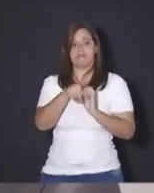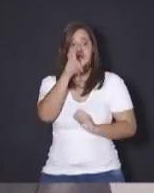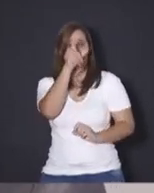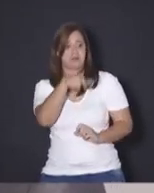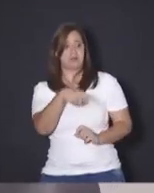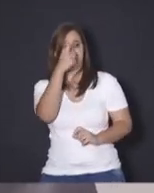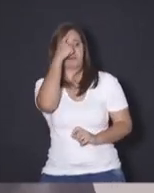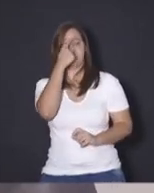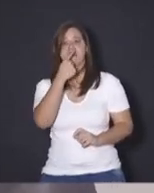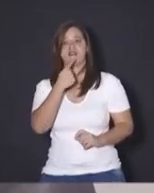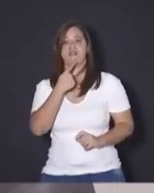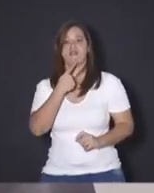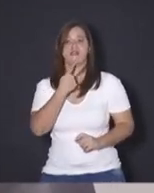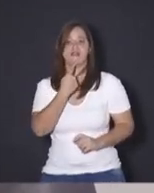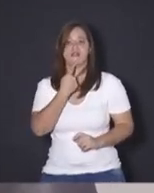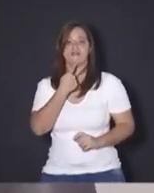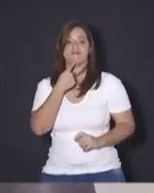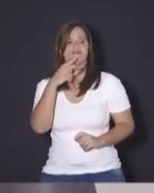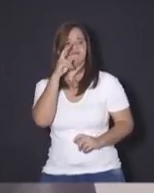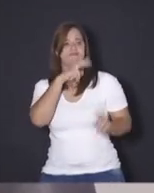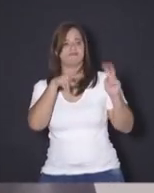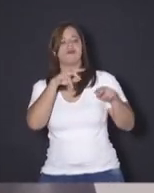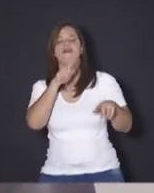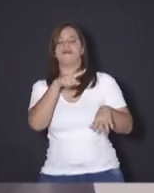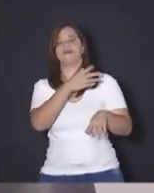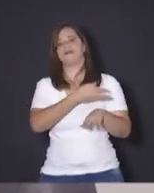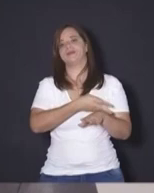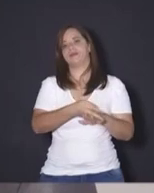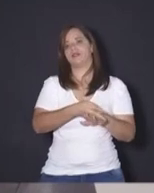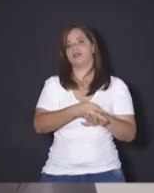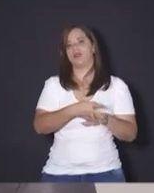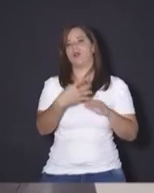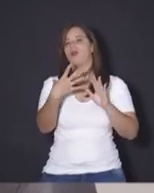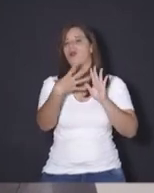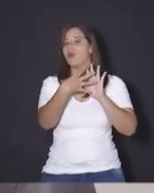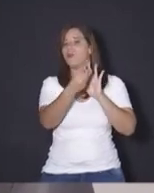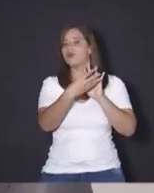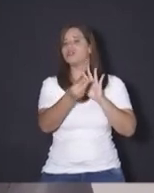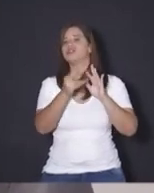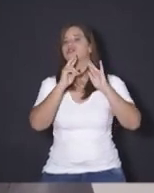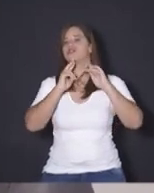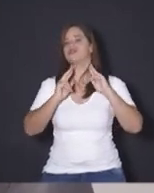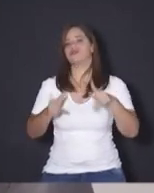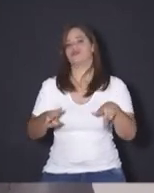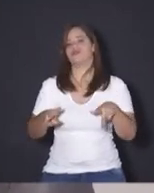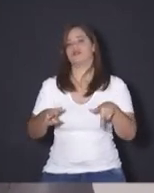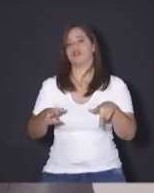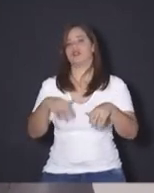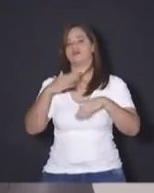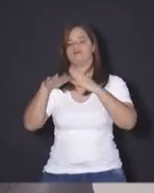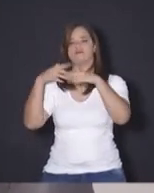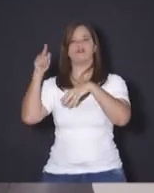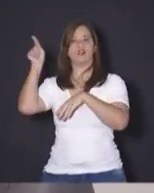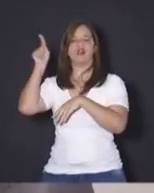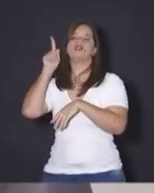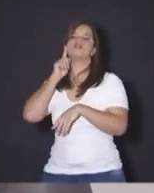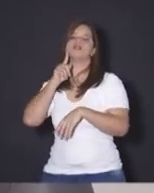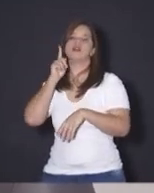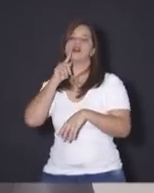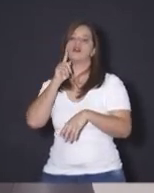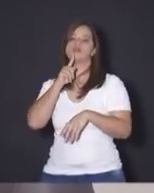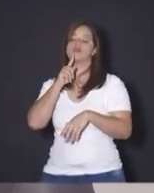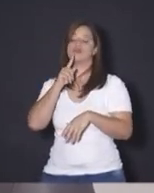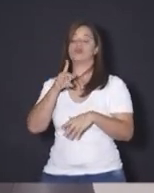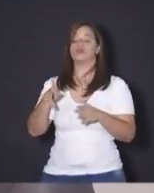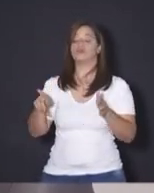como uma pessoa branca o modelo diferente do modelo desenvolvido nos estados unidos no